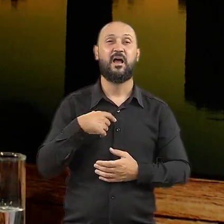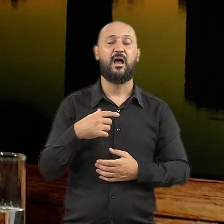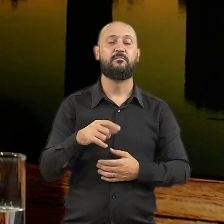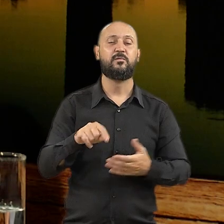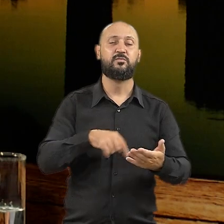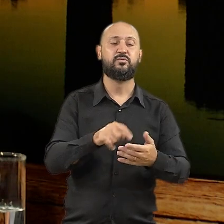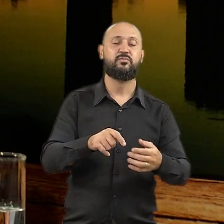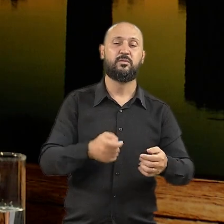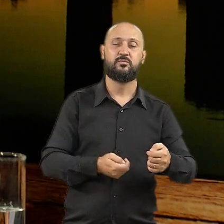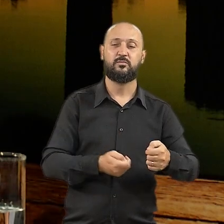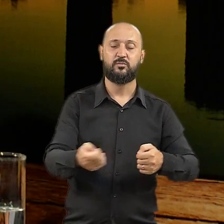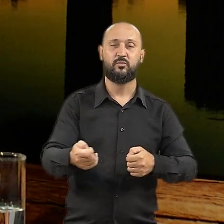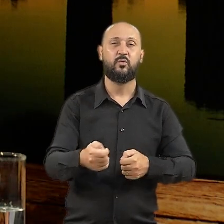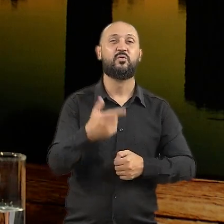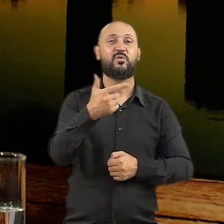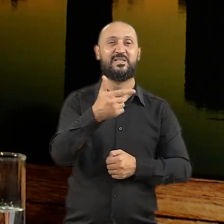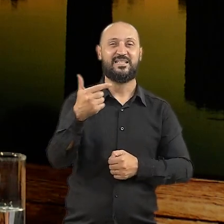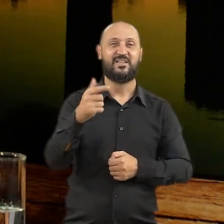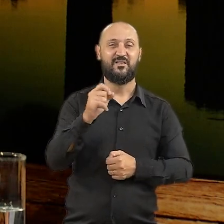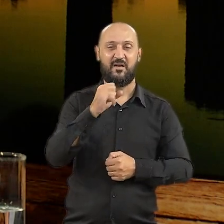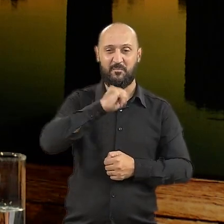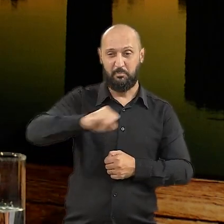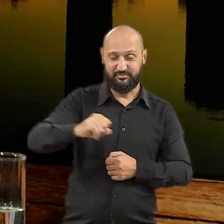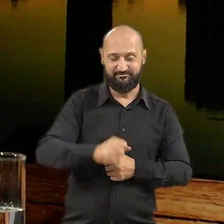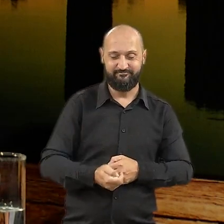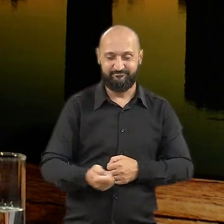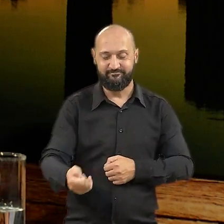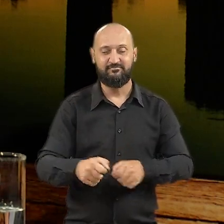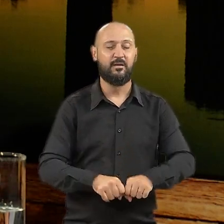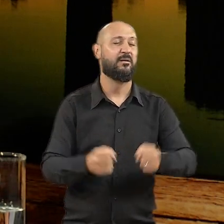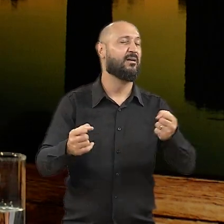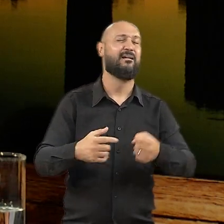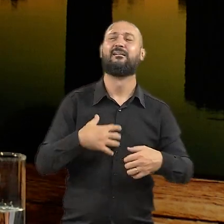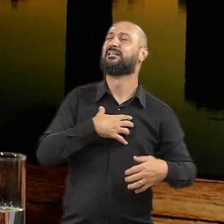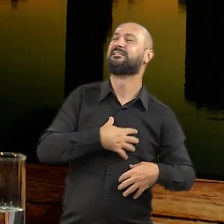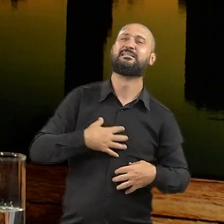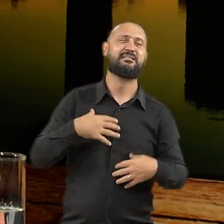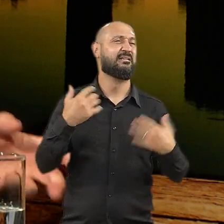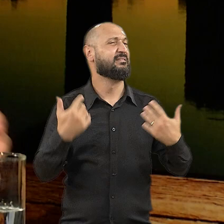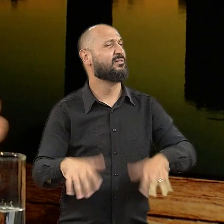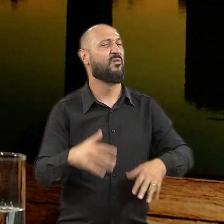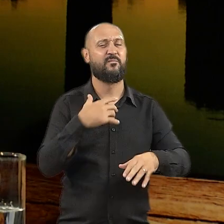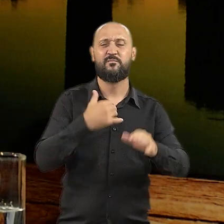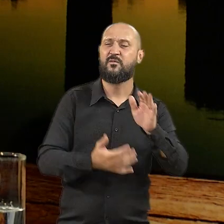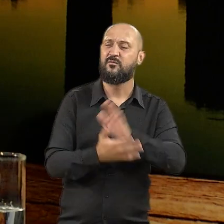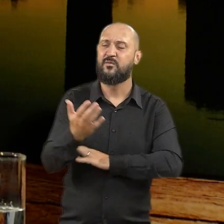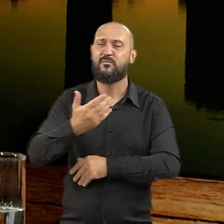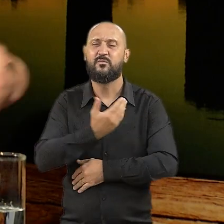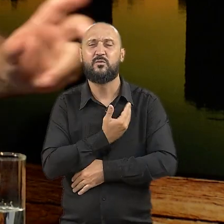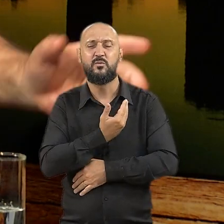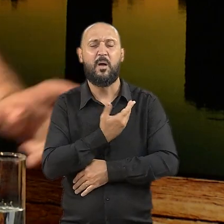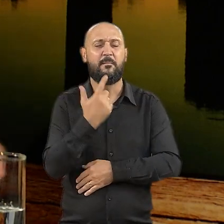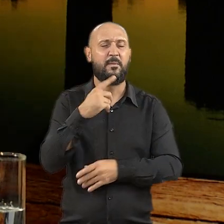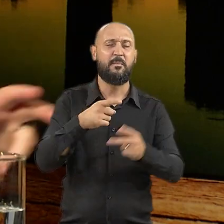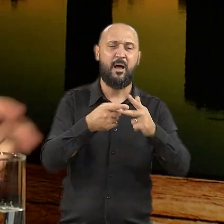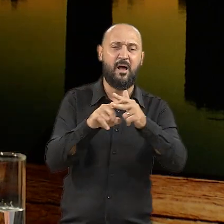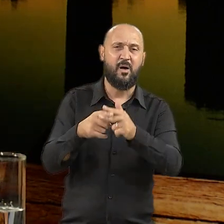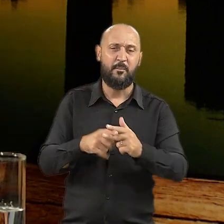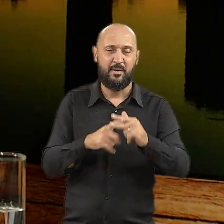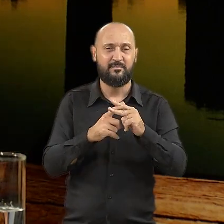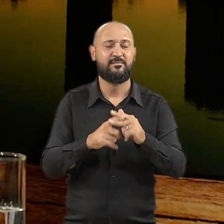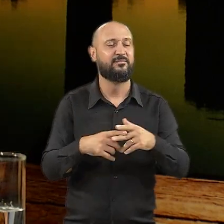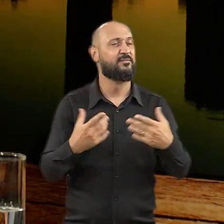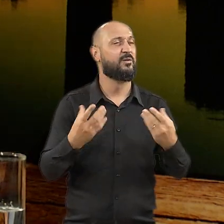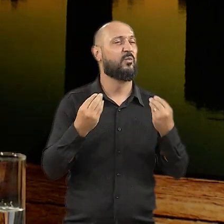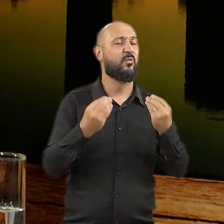E pifou, só ligaram no 220, o troço pifou. Queimou. Ele ficou desesperado. Falou, não, daqui, levou uns amigos dele que ia arrumar, não sei o